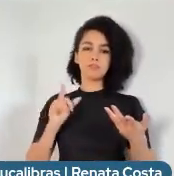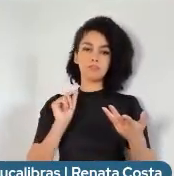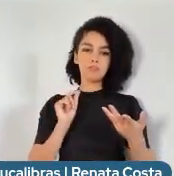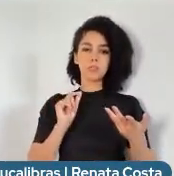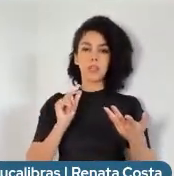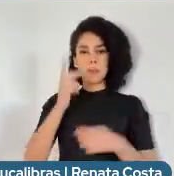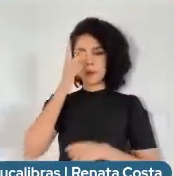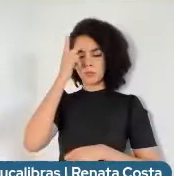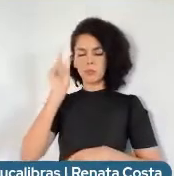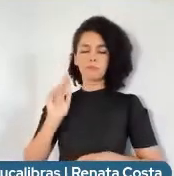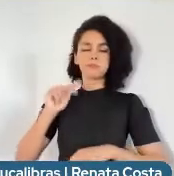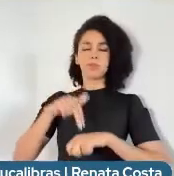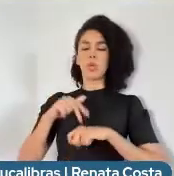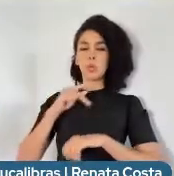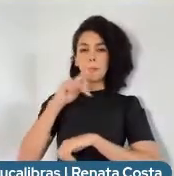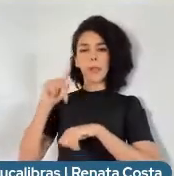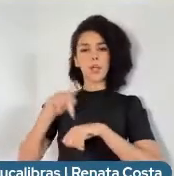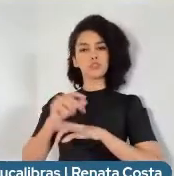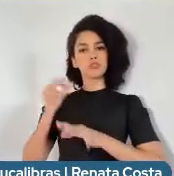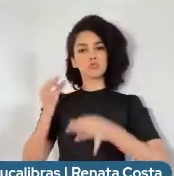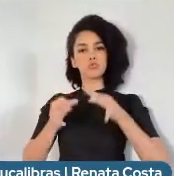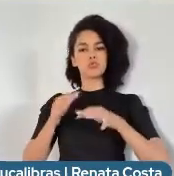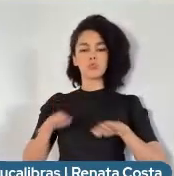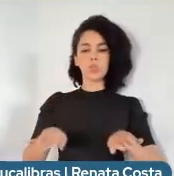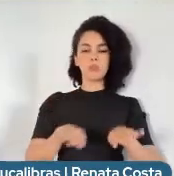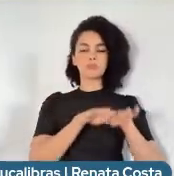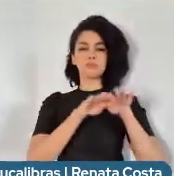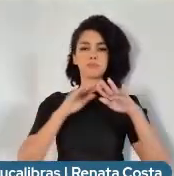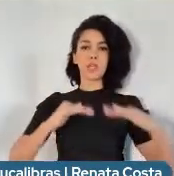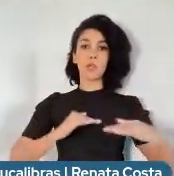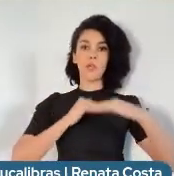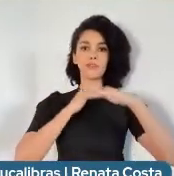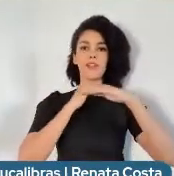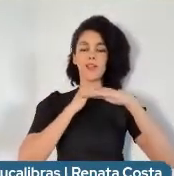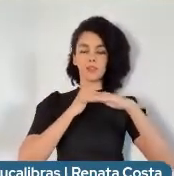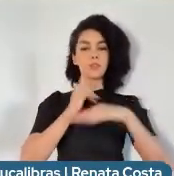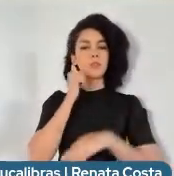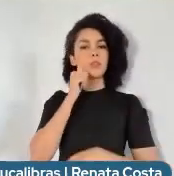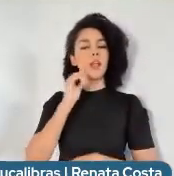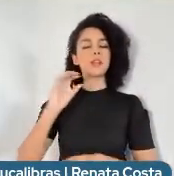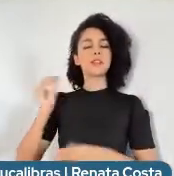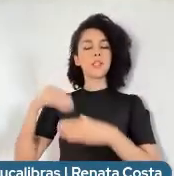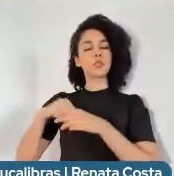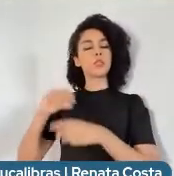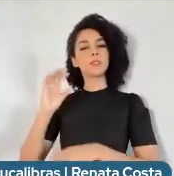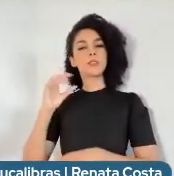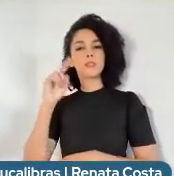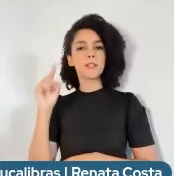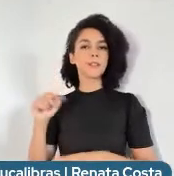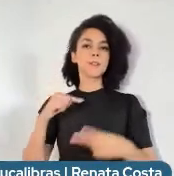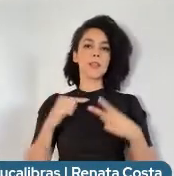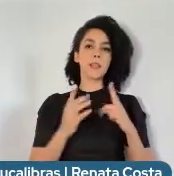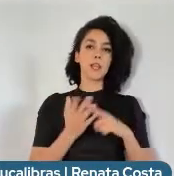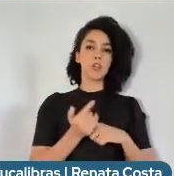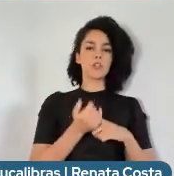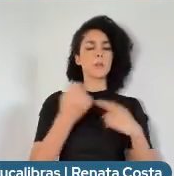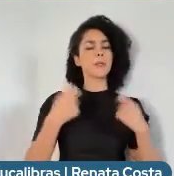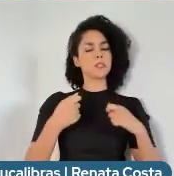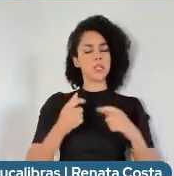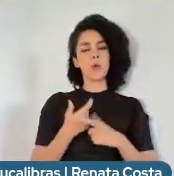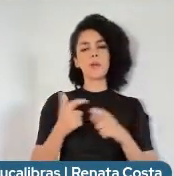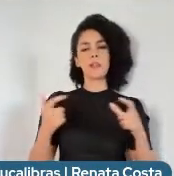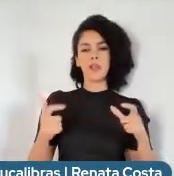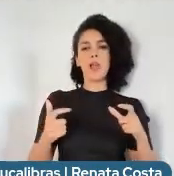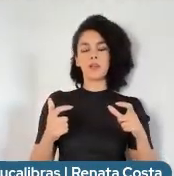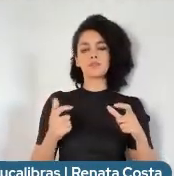mais igualitário, de mais mulheres na ciência, na tecnologia. A gente precisa também aumentar o número de mulheres nessas